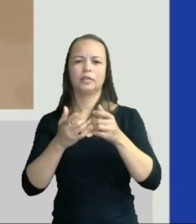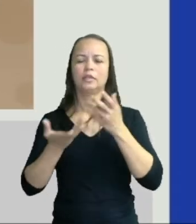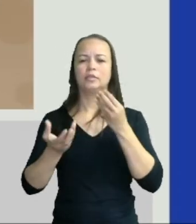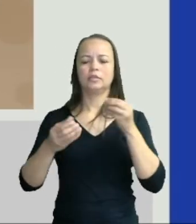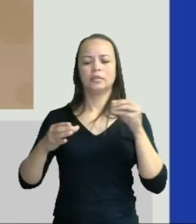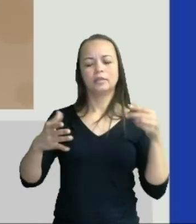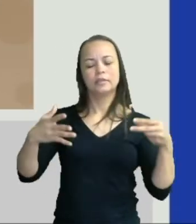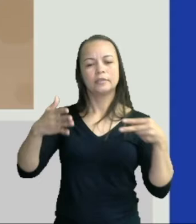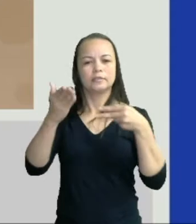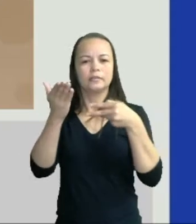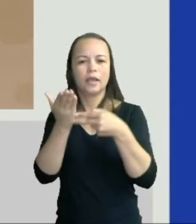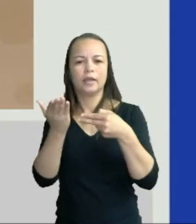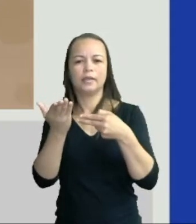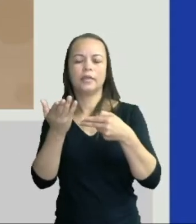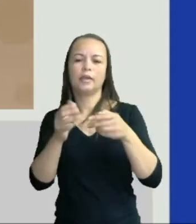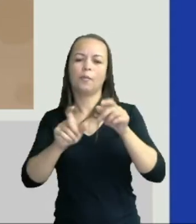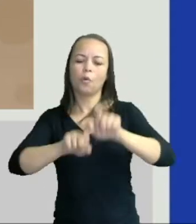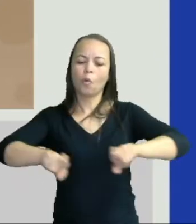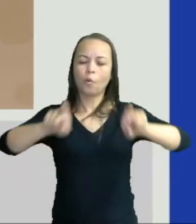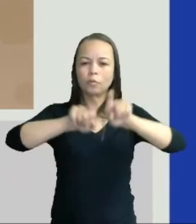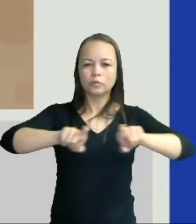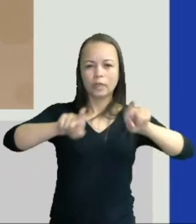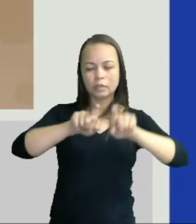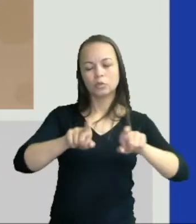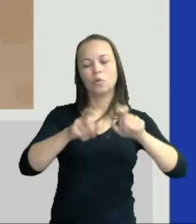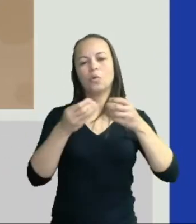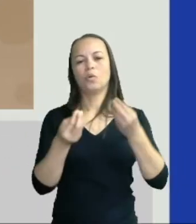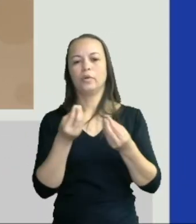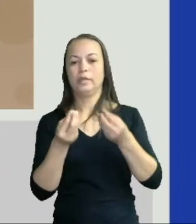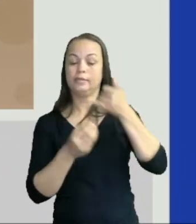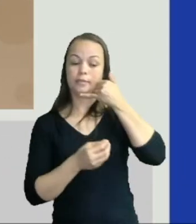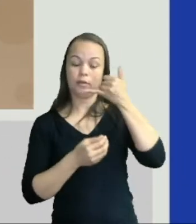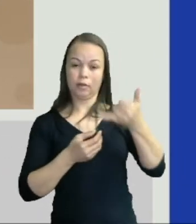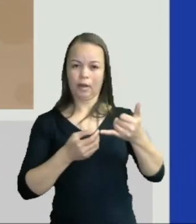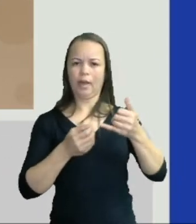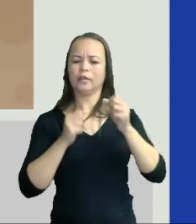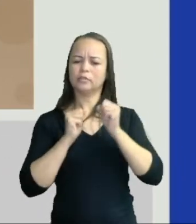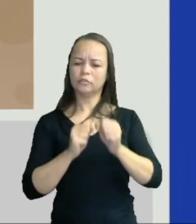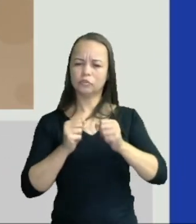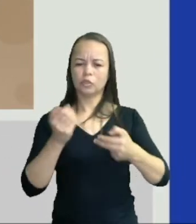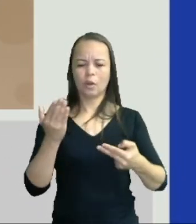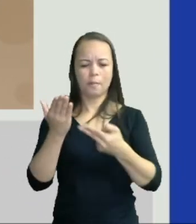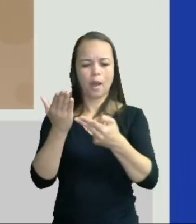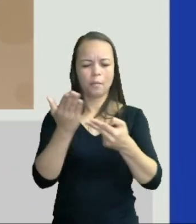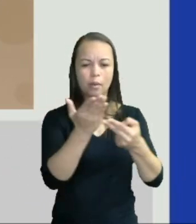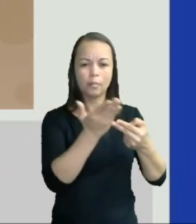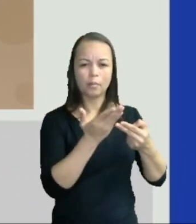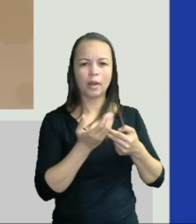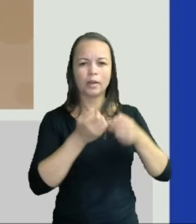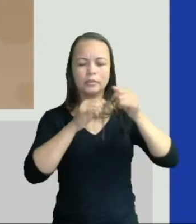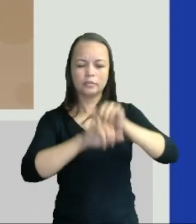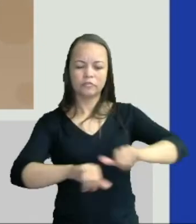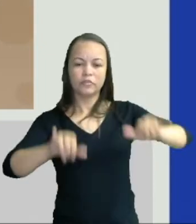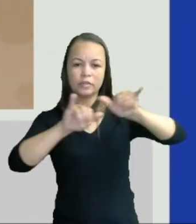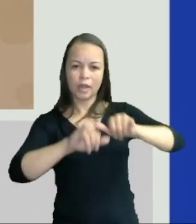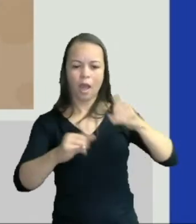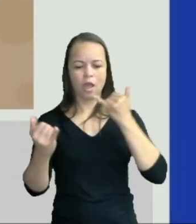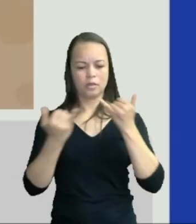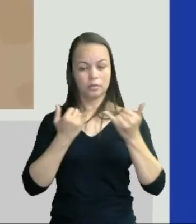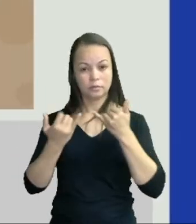da ligação telefônica, é possível navegar pela internet, assistir a canais de televisão, ouvir estações de